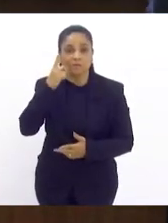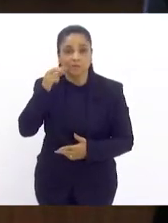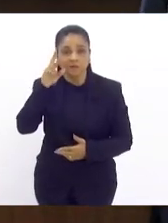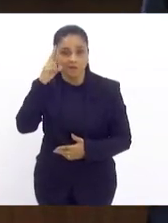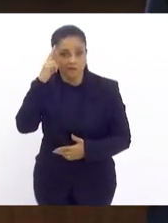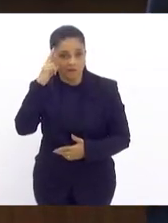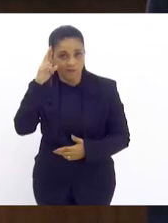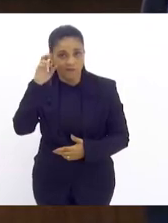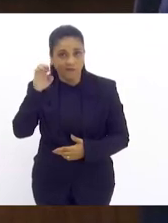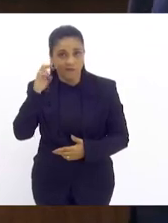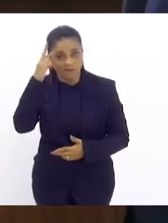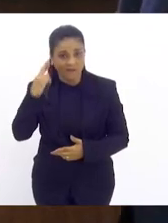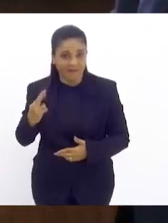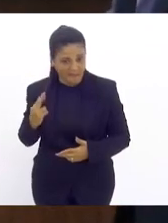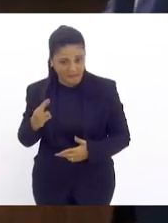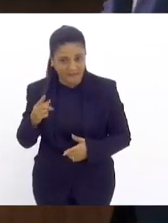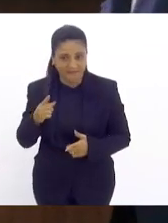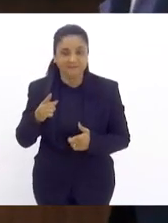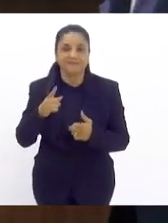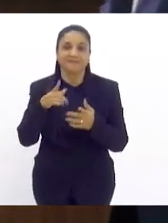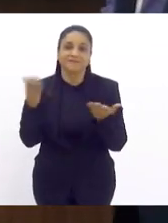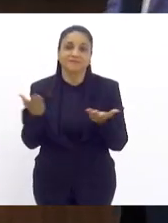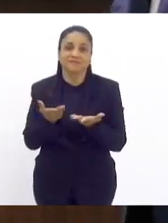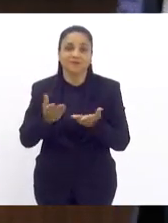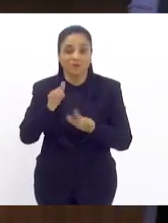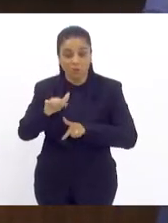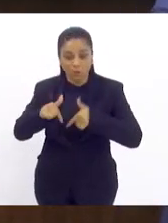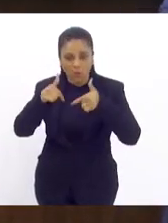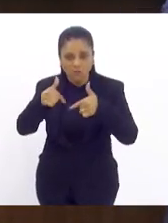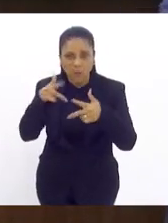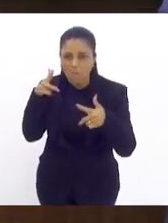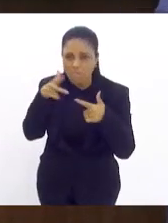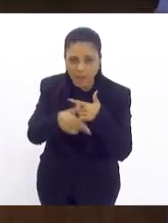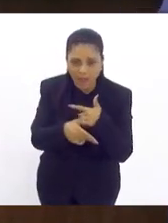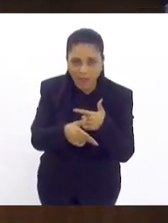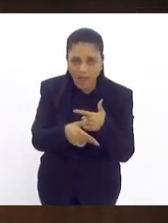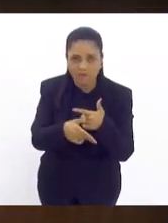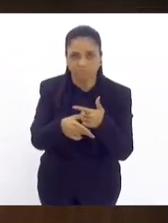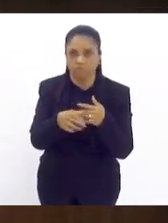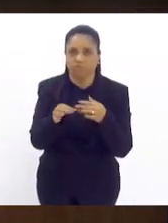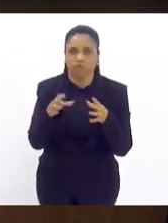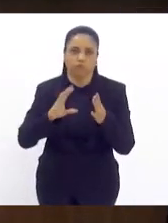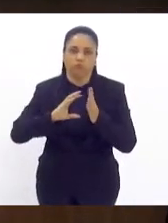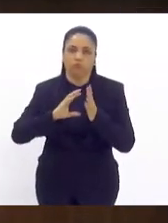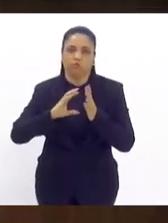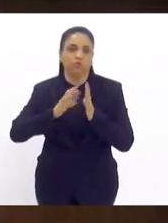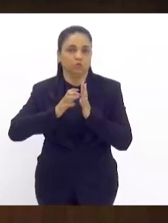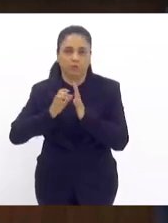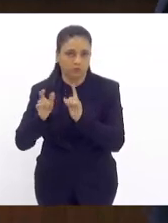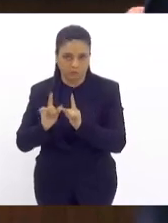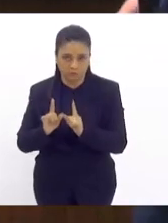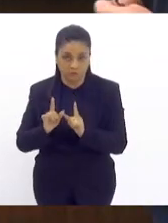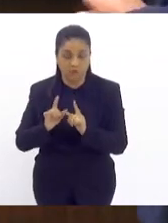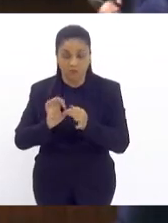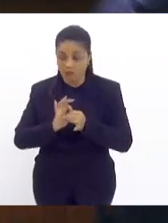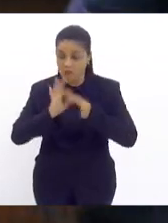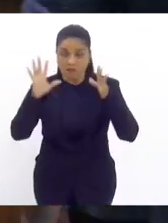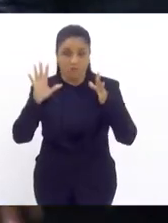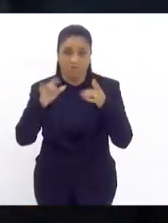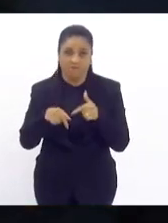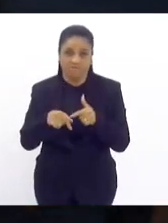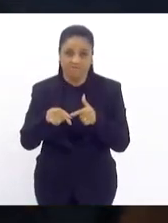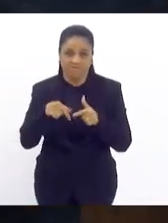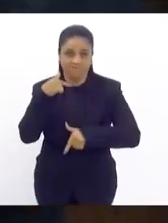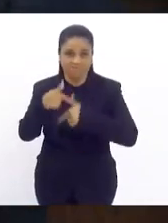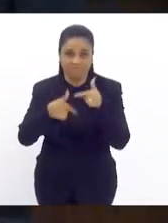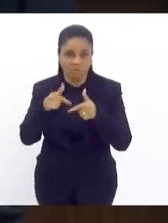que uma atuação desse tipo vem para tentar cercear a atuação parlamentar de ninguém porque o que é de livre-se iniciativa dos parlamentares não